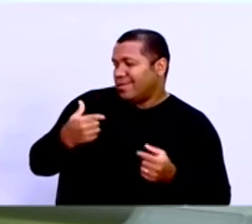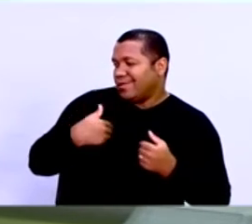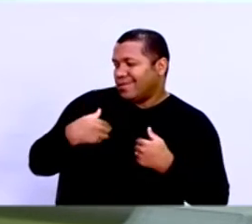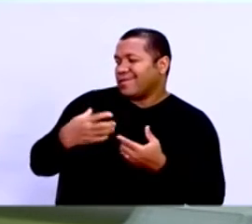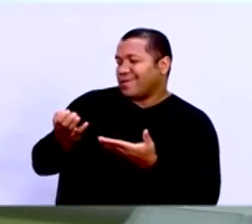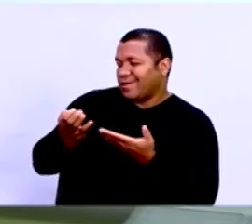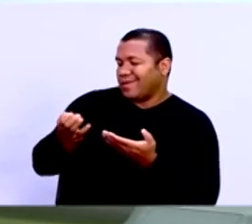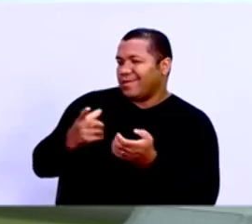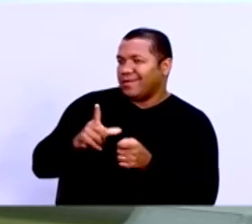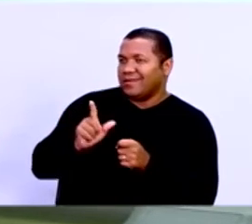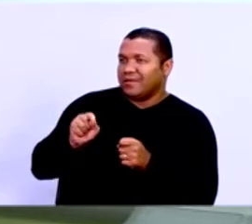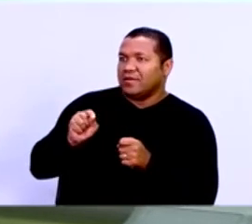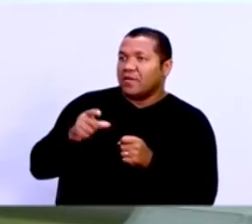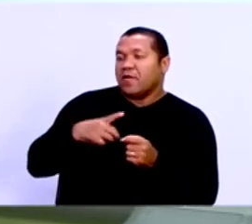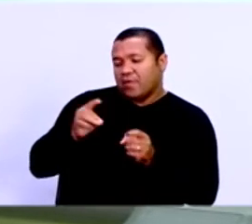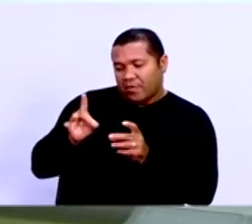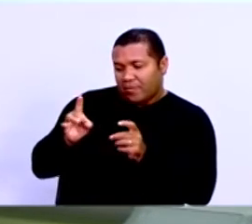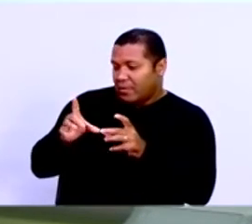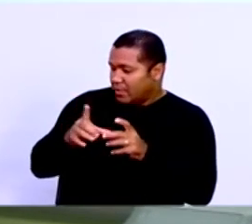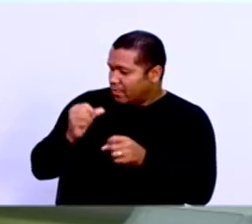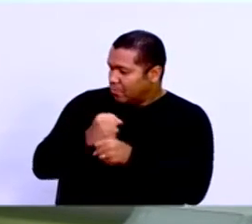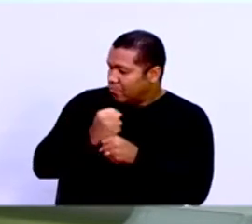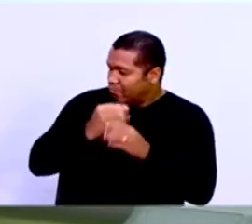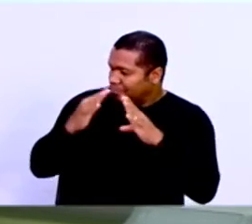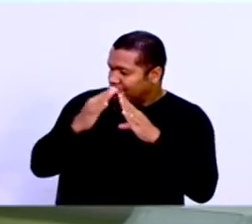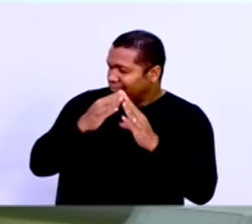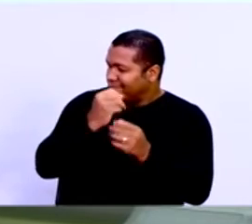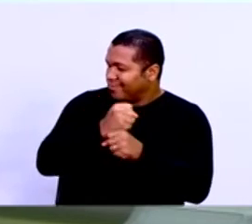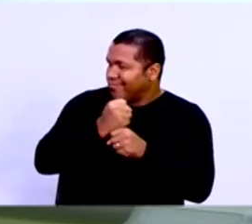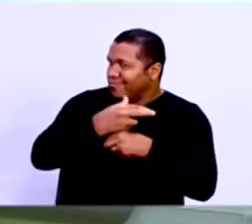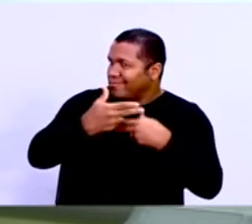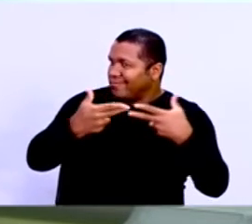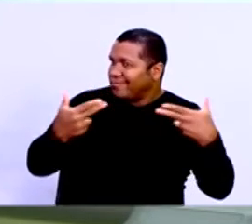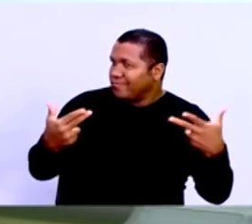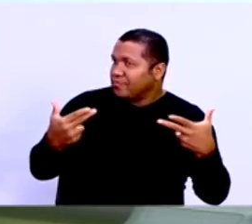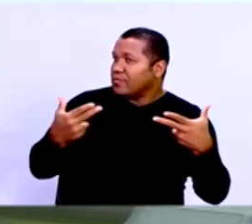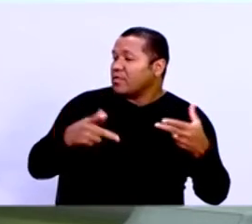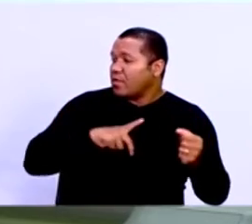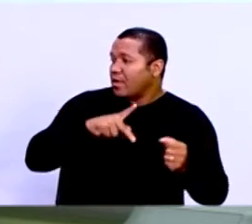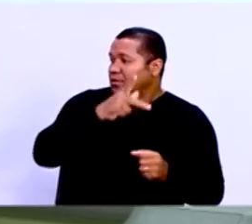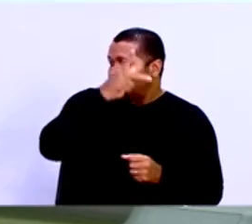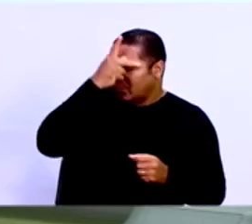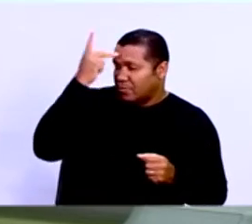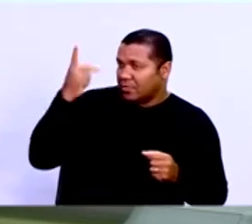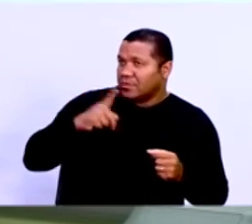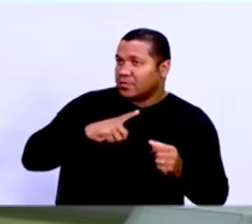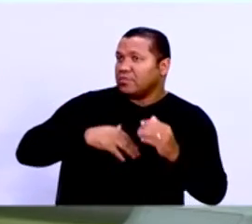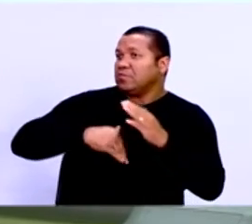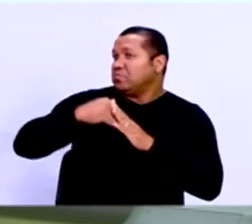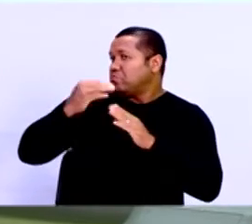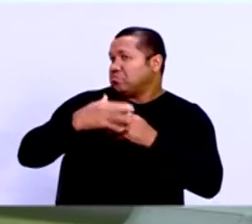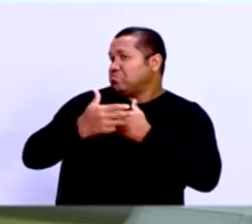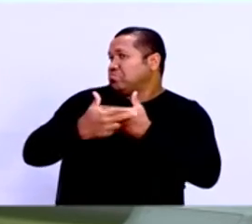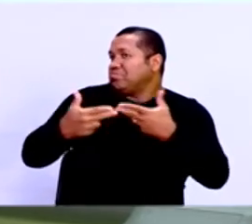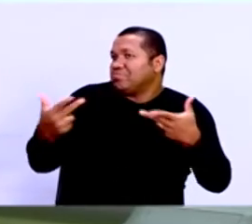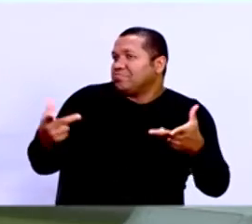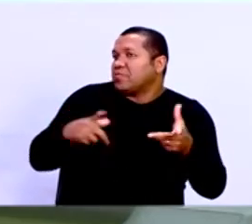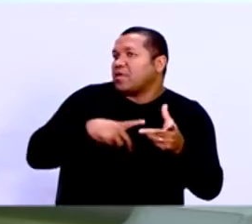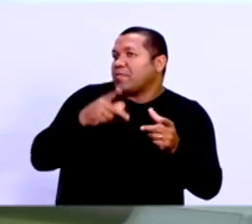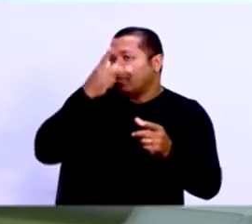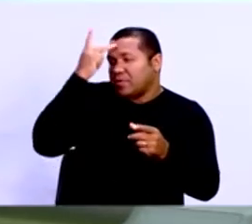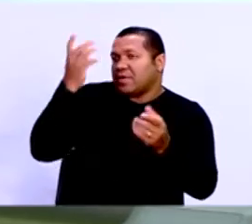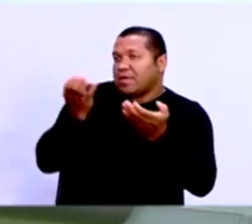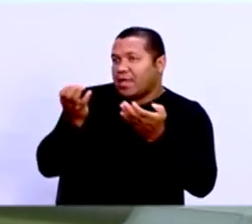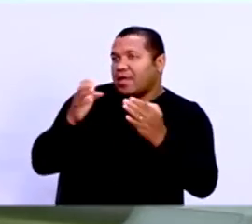abordar assim eu vendo o material de construção tão o meu público alvo é o público em geral quem vai construir